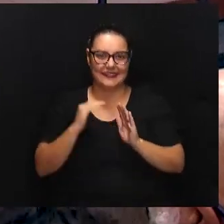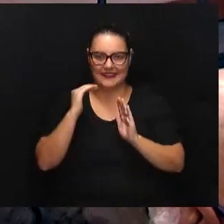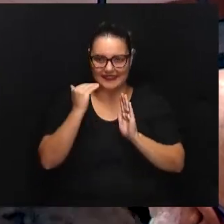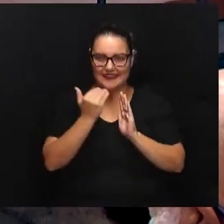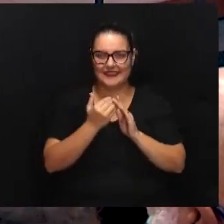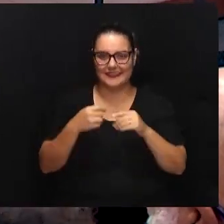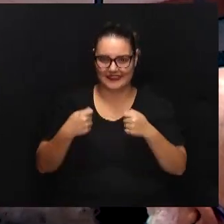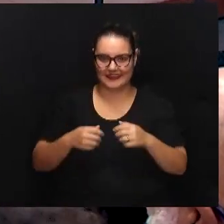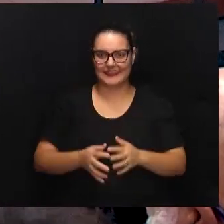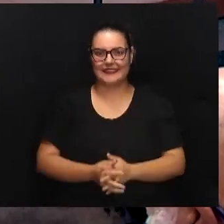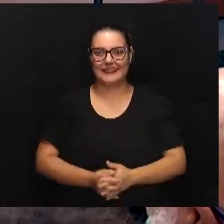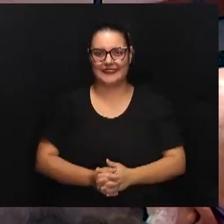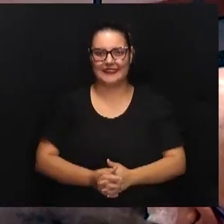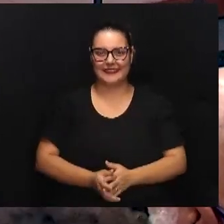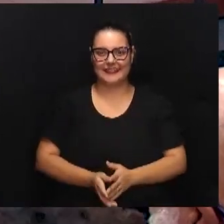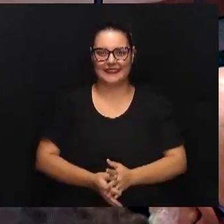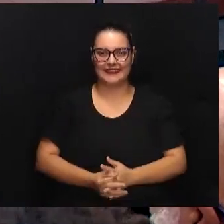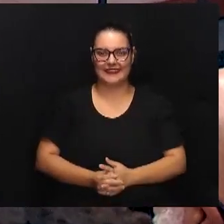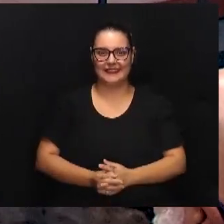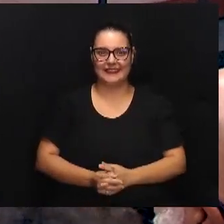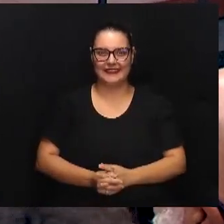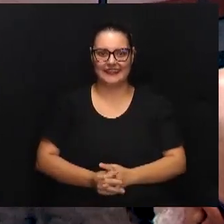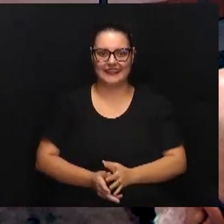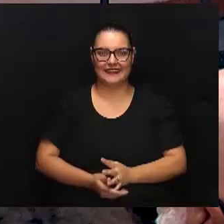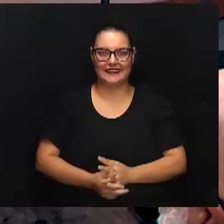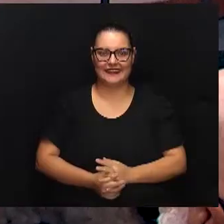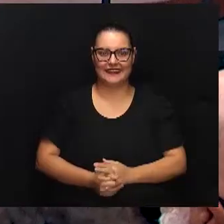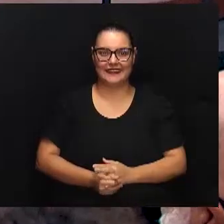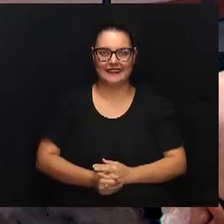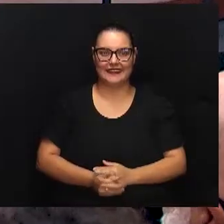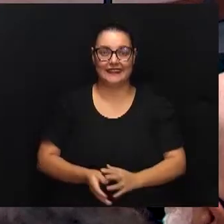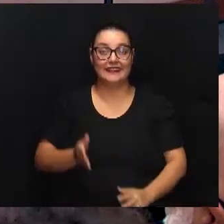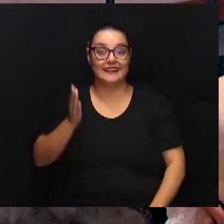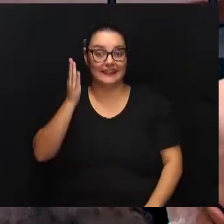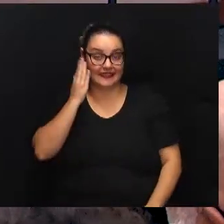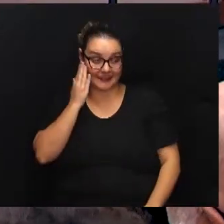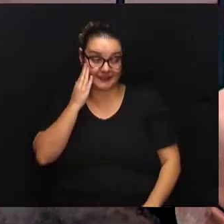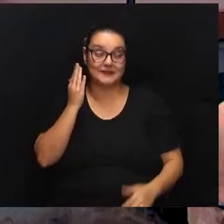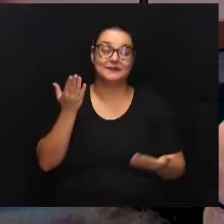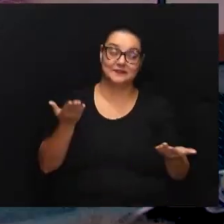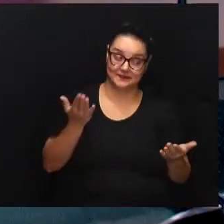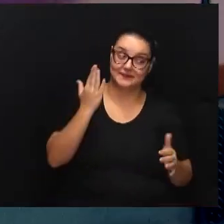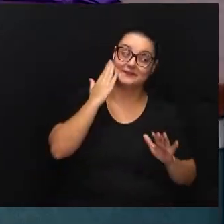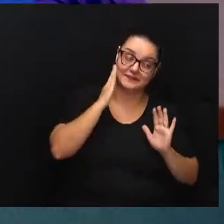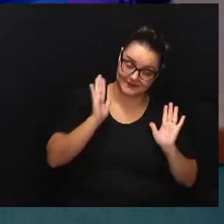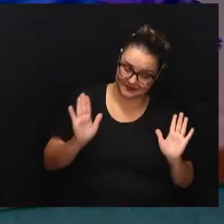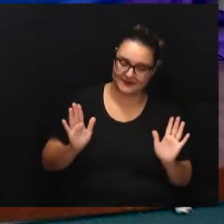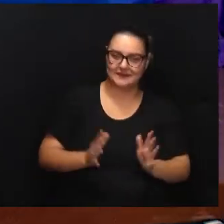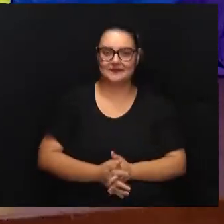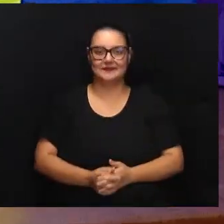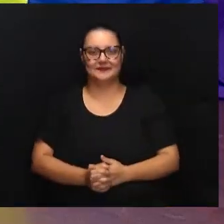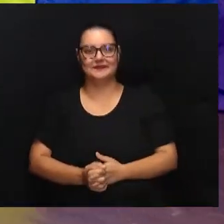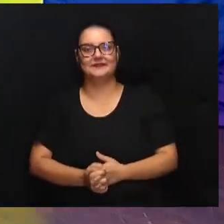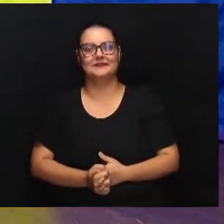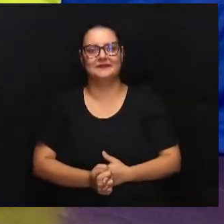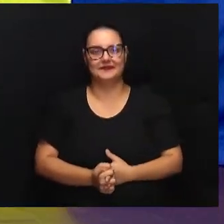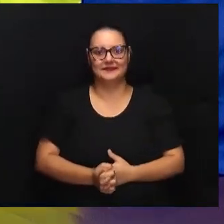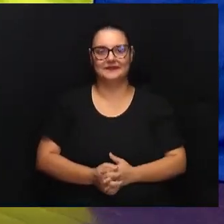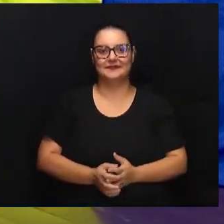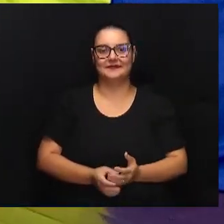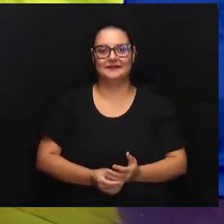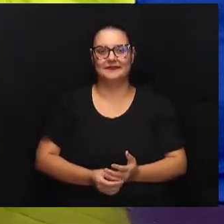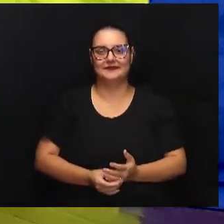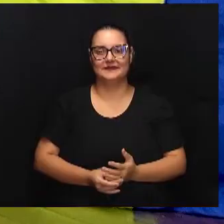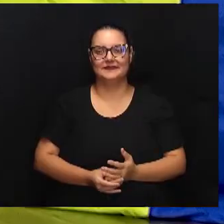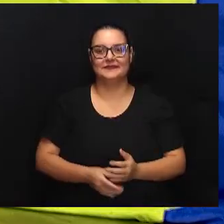Quem entendeu, entendeu, né? Gente, agora a gente chega no momento sério, né? Onde eu vou passar a palavra